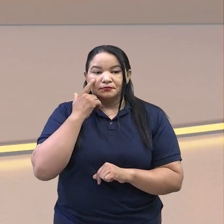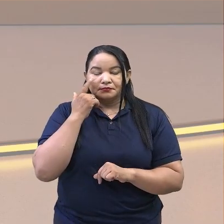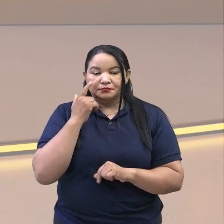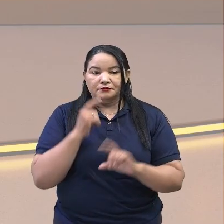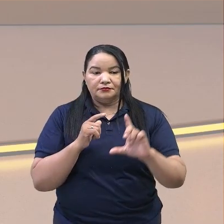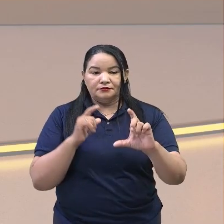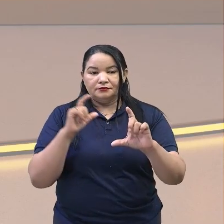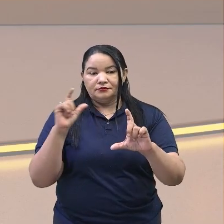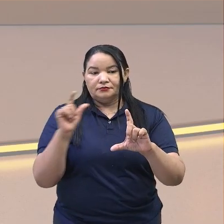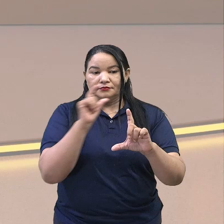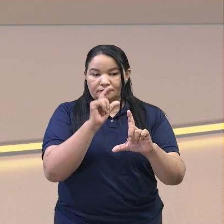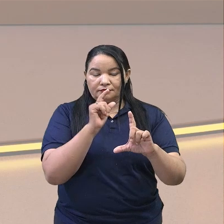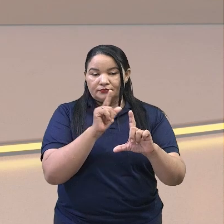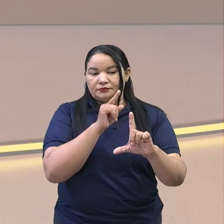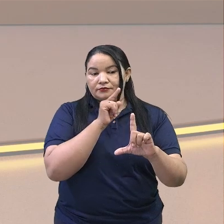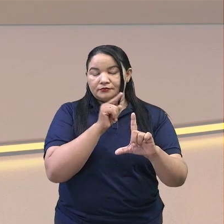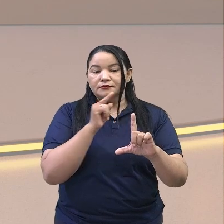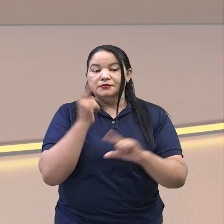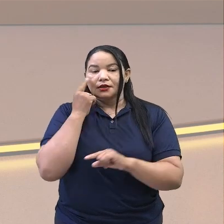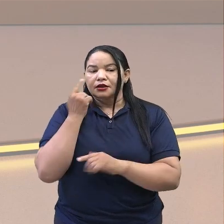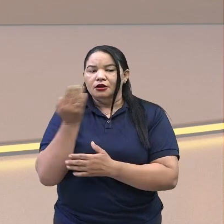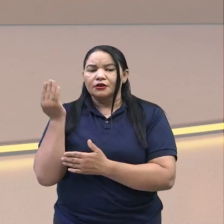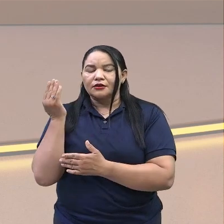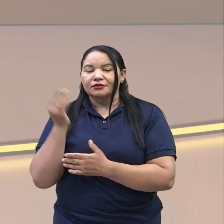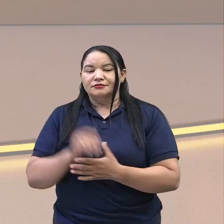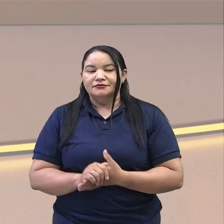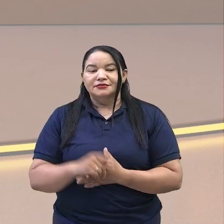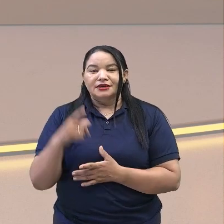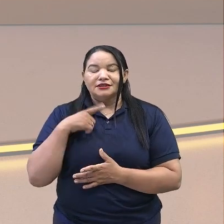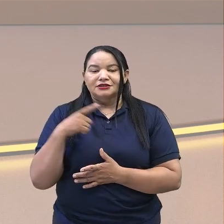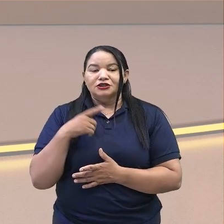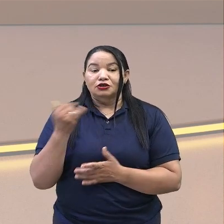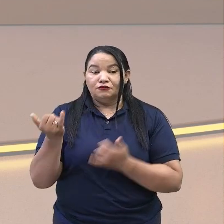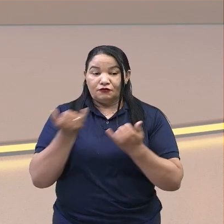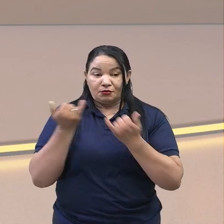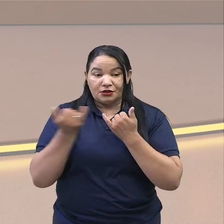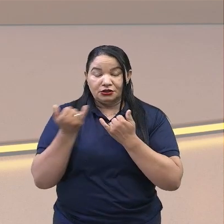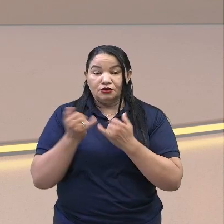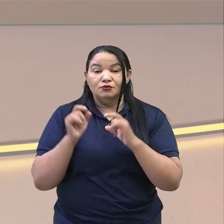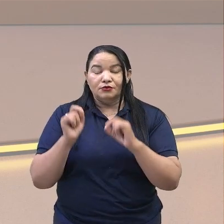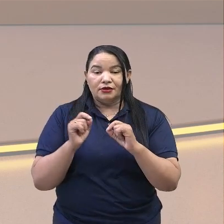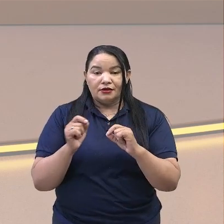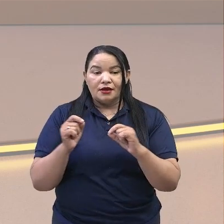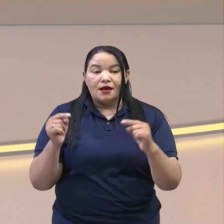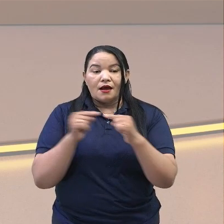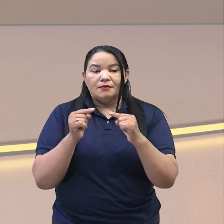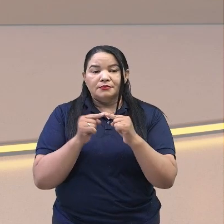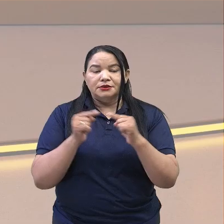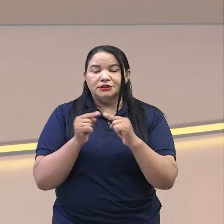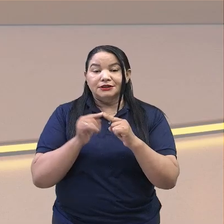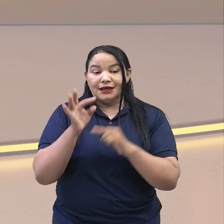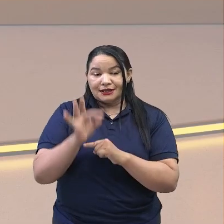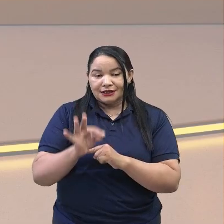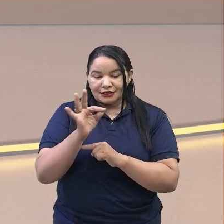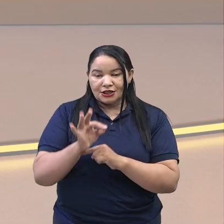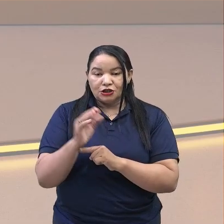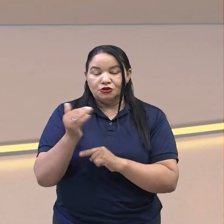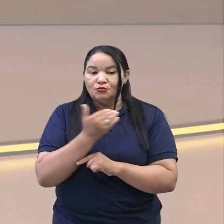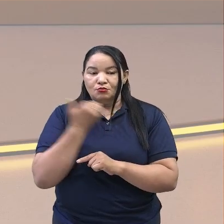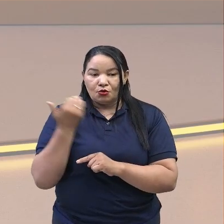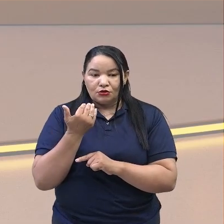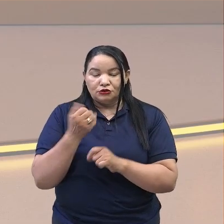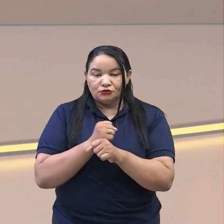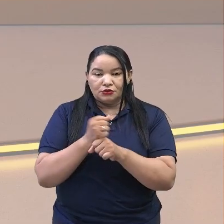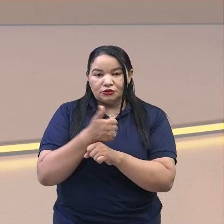perdão, e ele tem como título a taxa de mortalidade no ano de 2016,